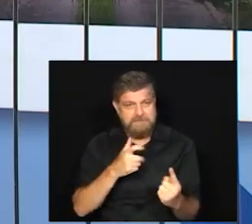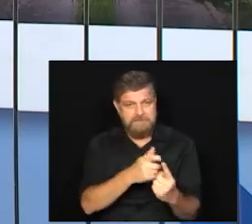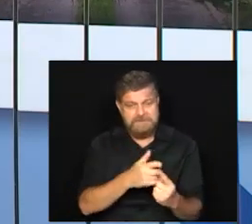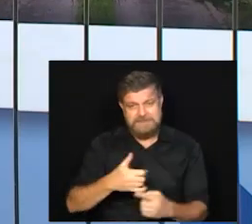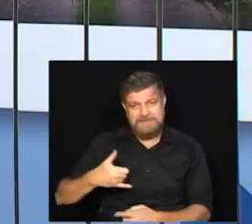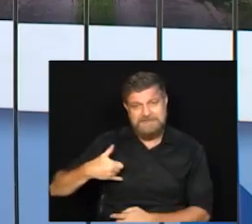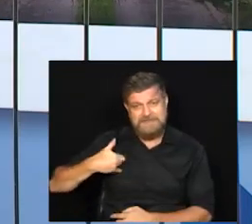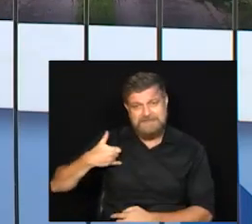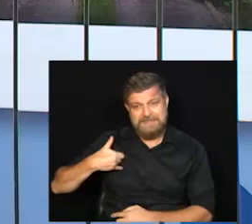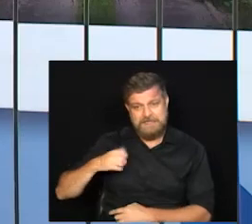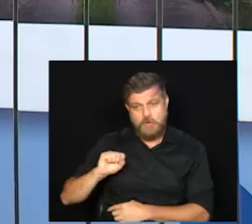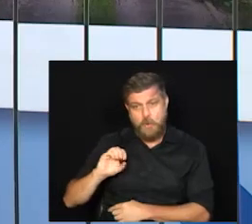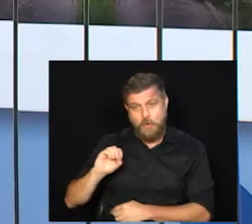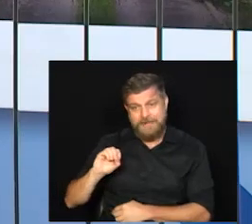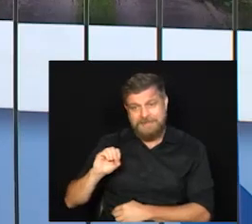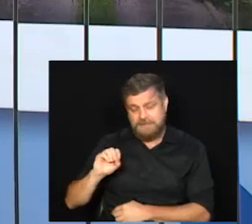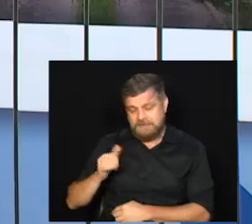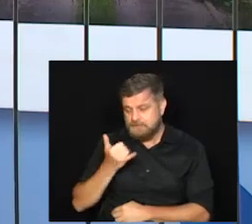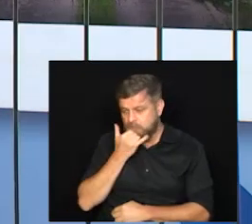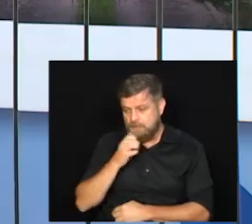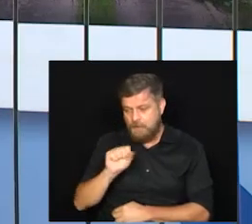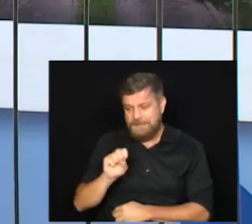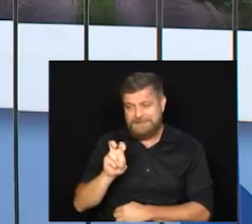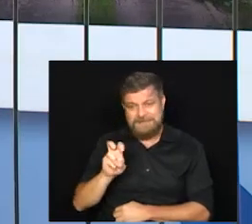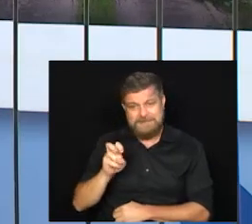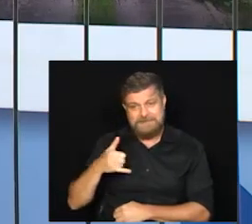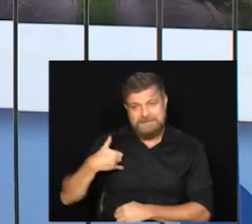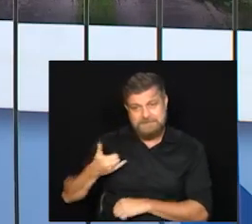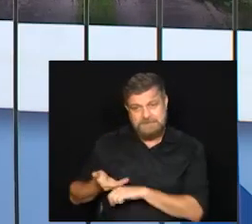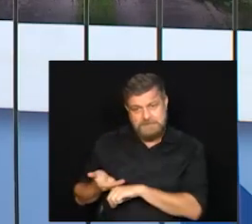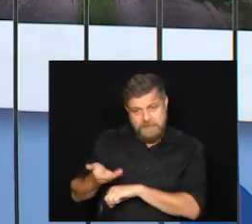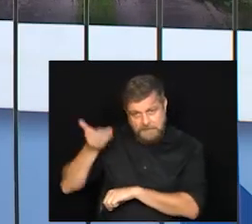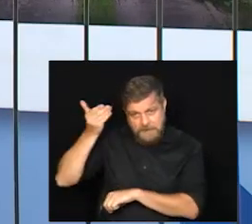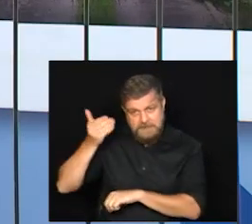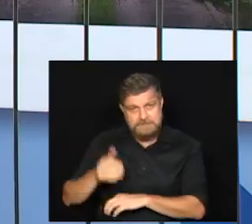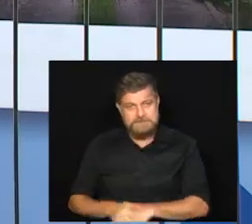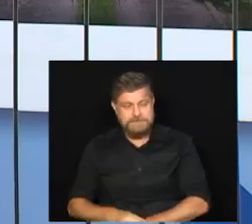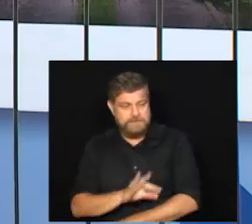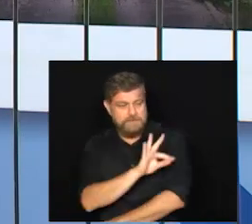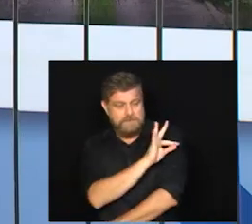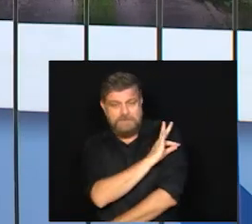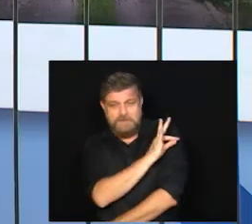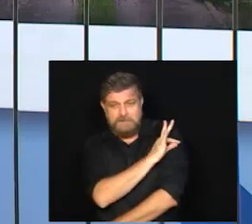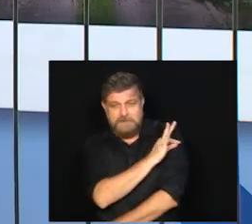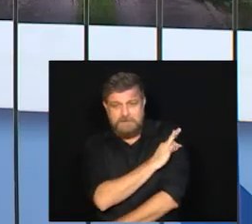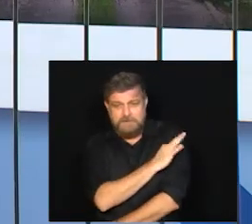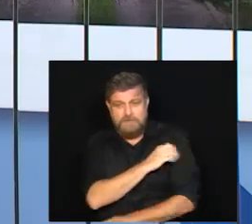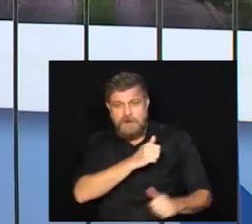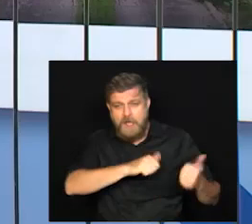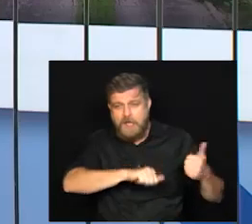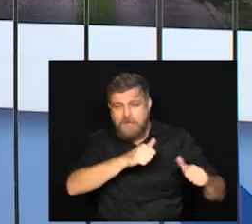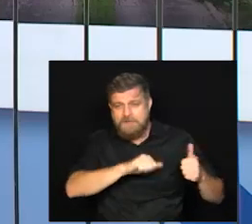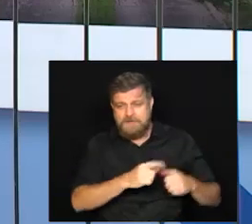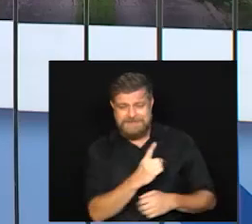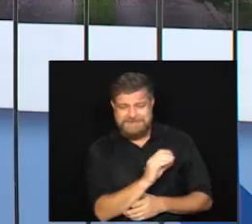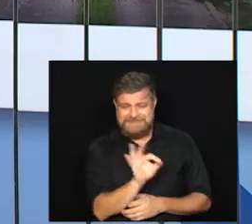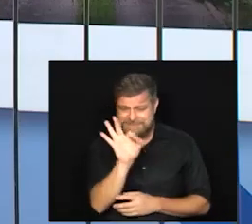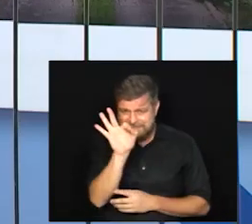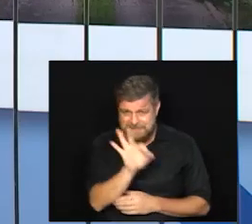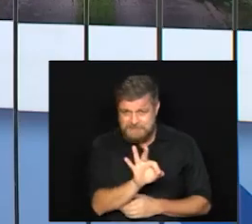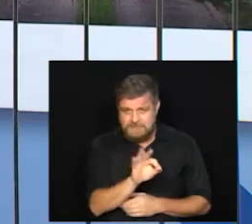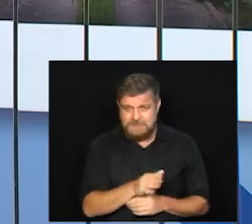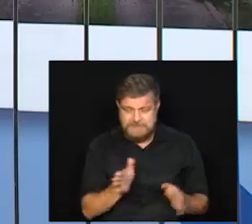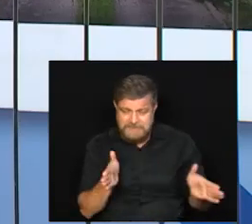com mais de 85 anos. Assim, a Prefeitura considera que 100% da